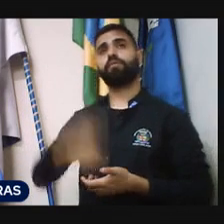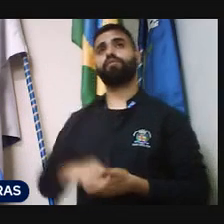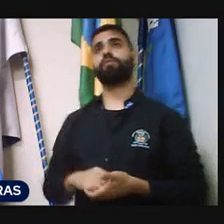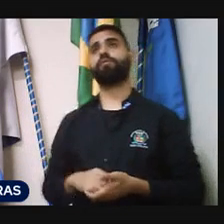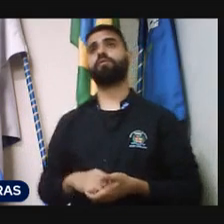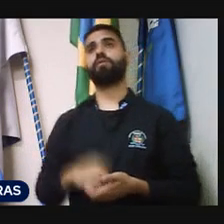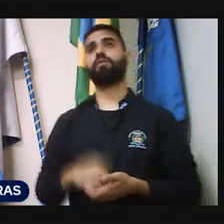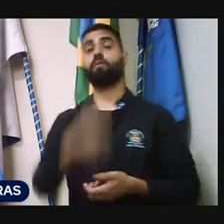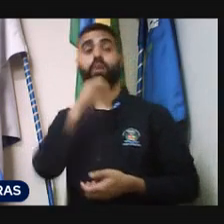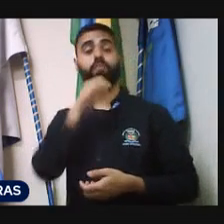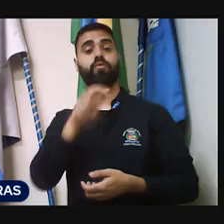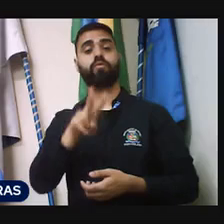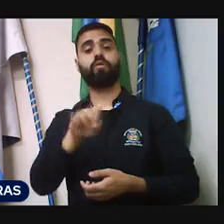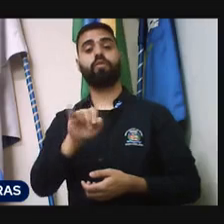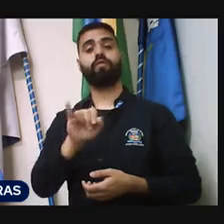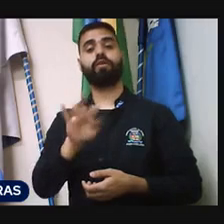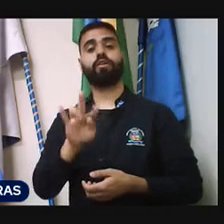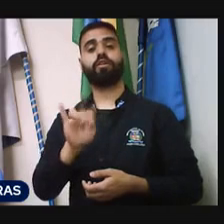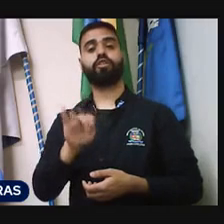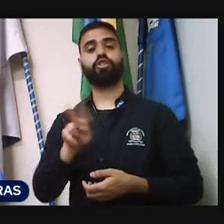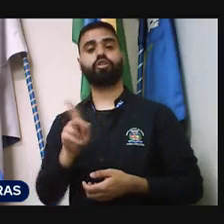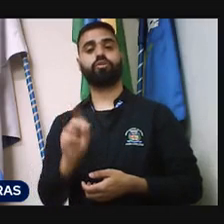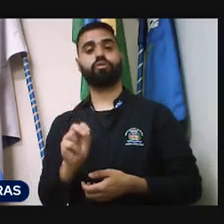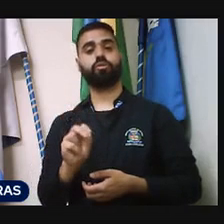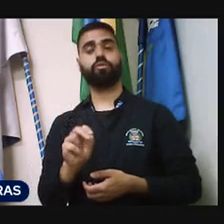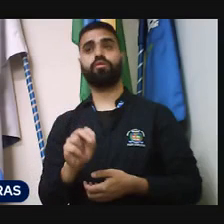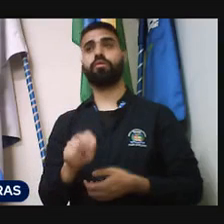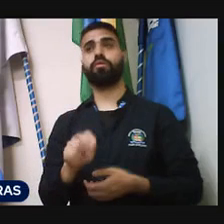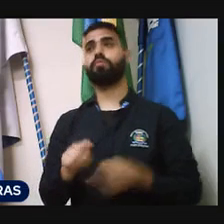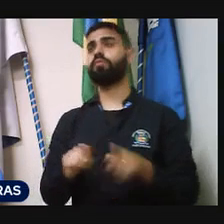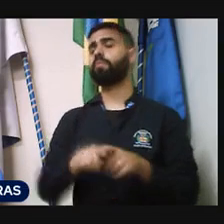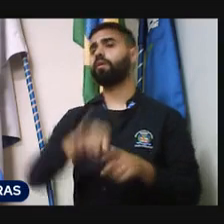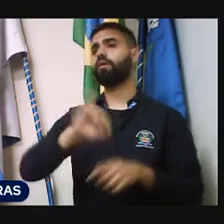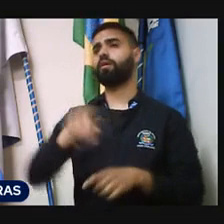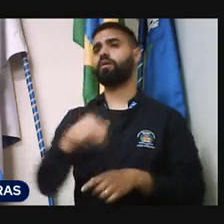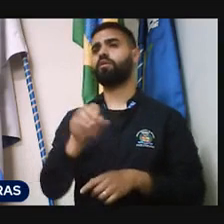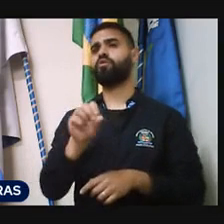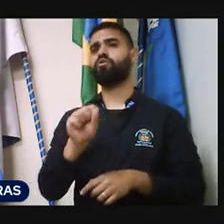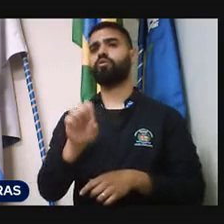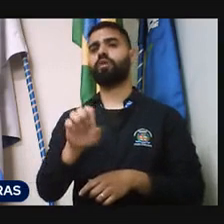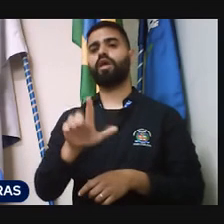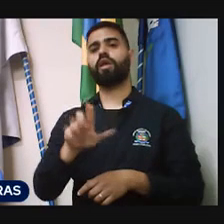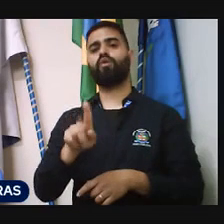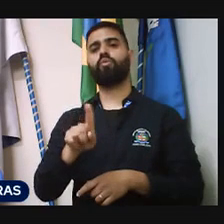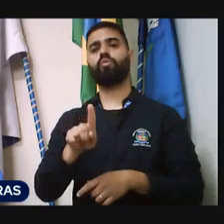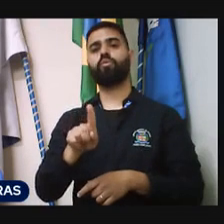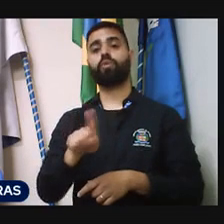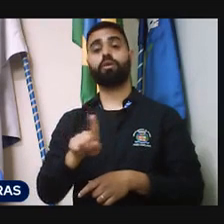o Vitinho e o José Luiz Filho